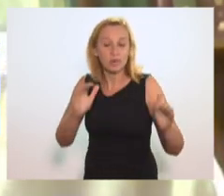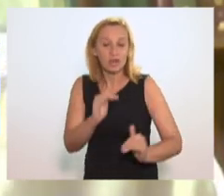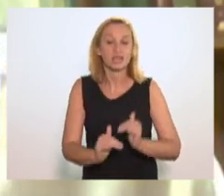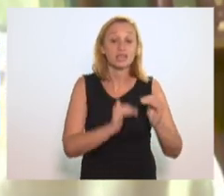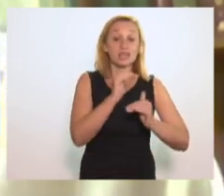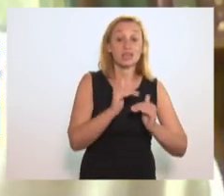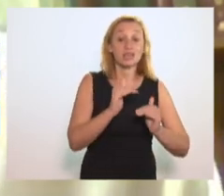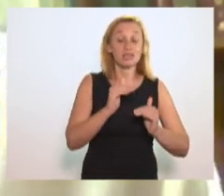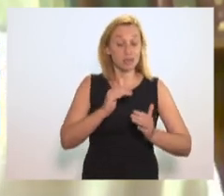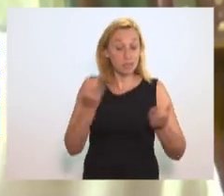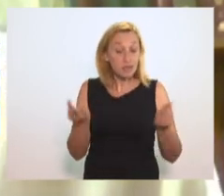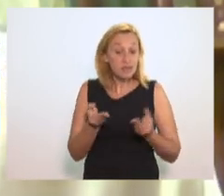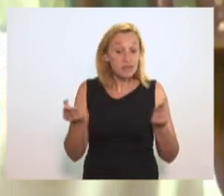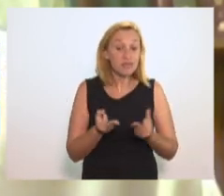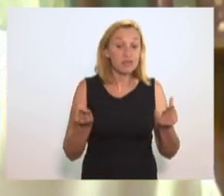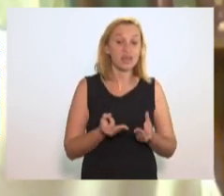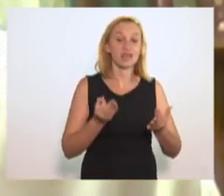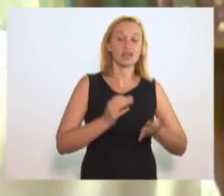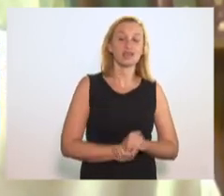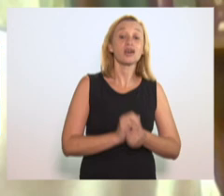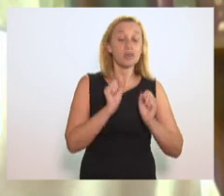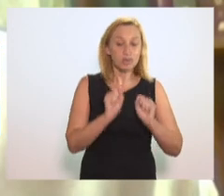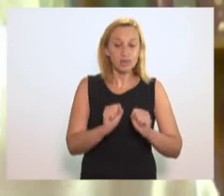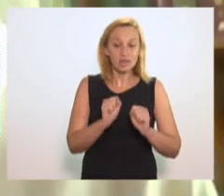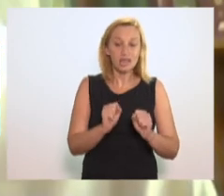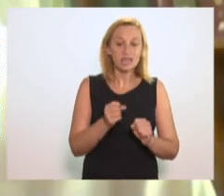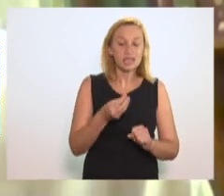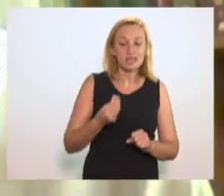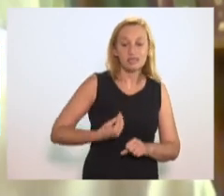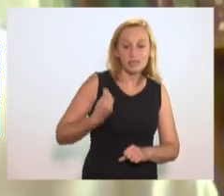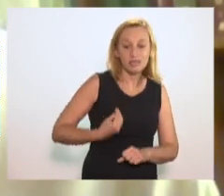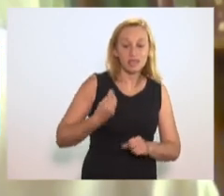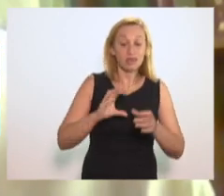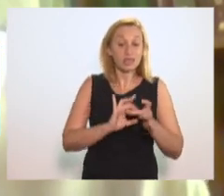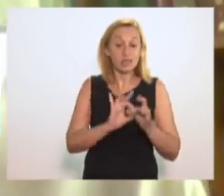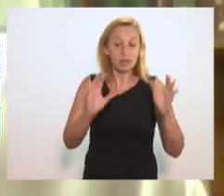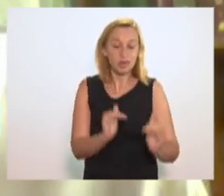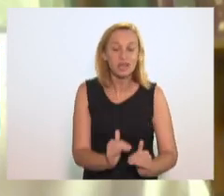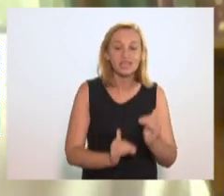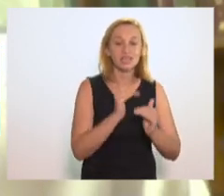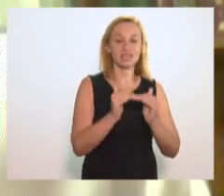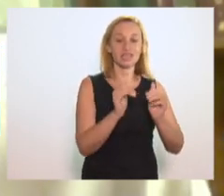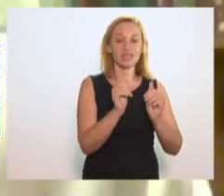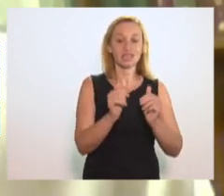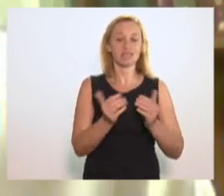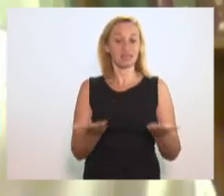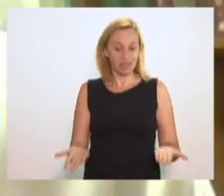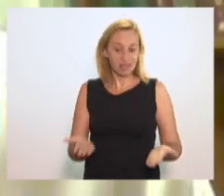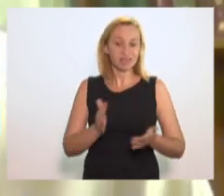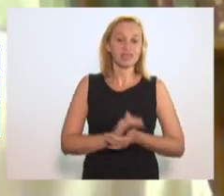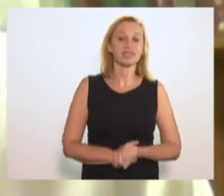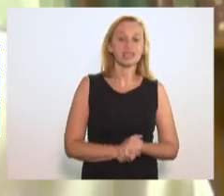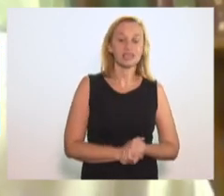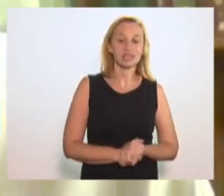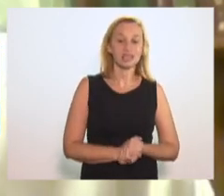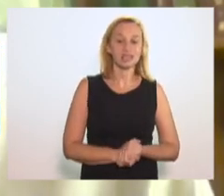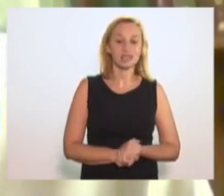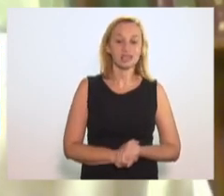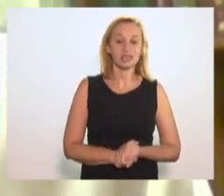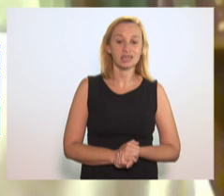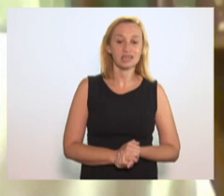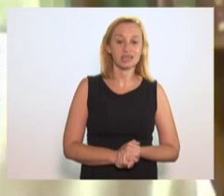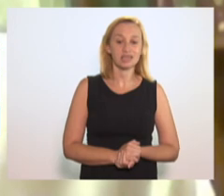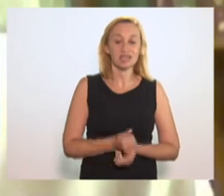plenitude fazendo com que Petrópolis pudesse vivenciar uma democracia de alta intensidade e elegeu